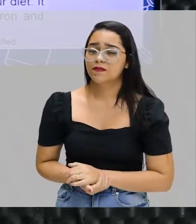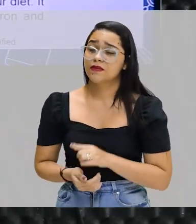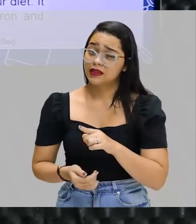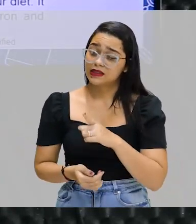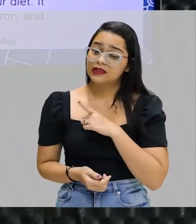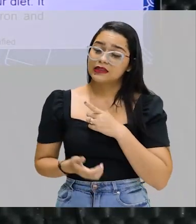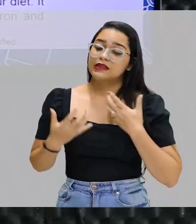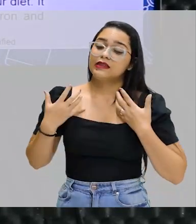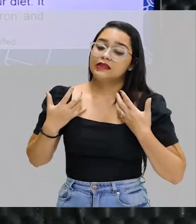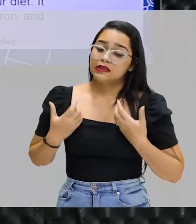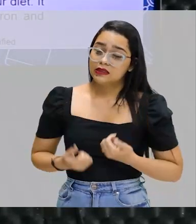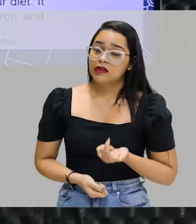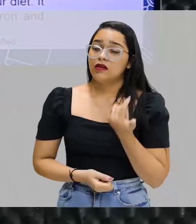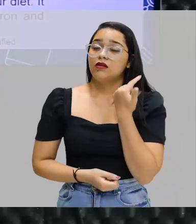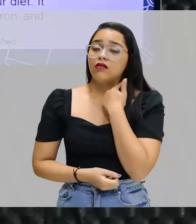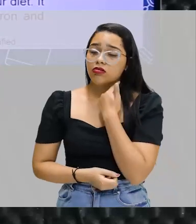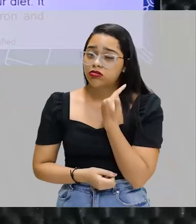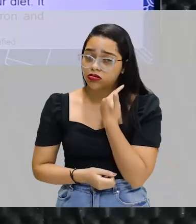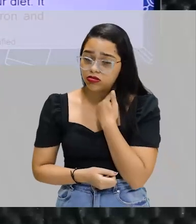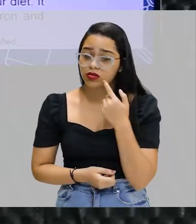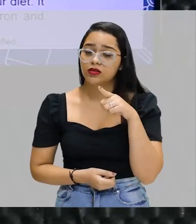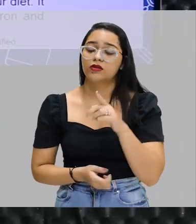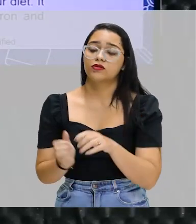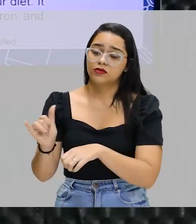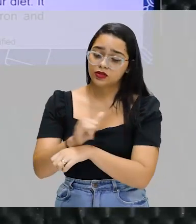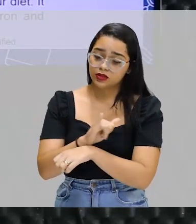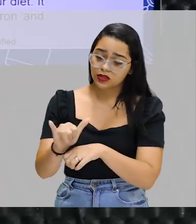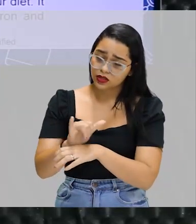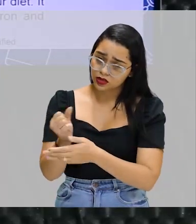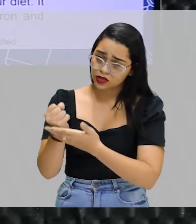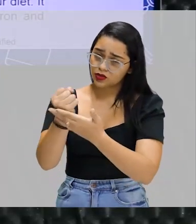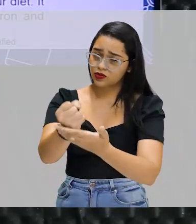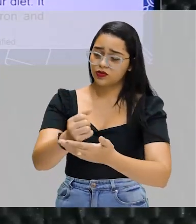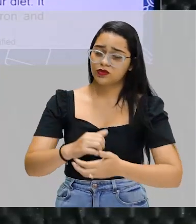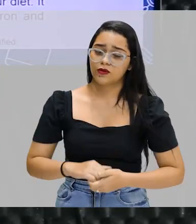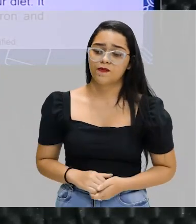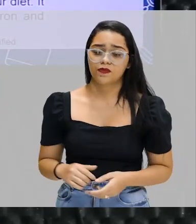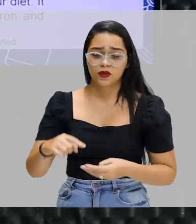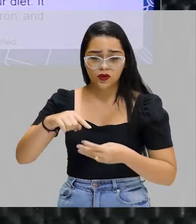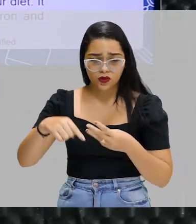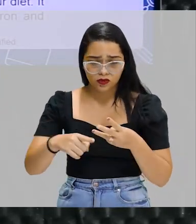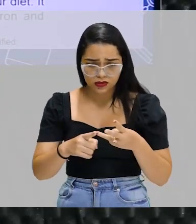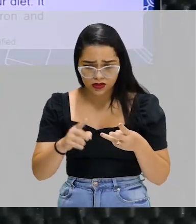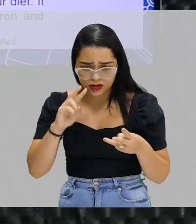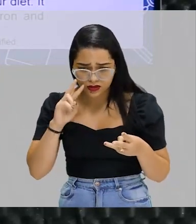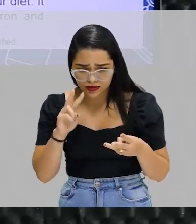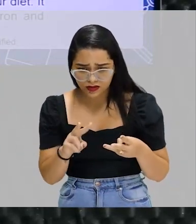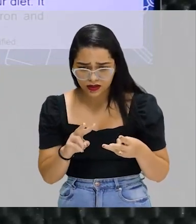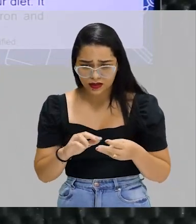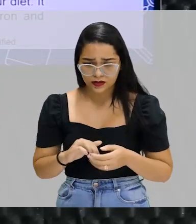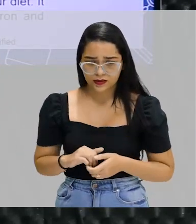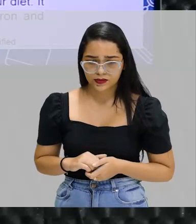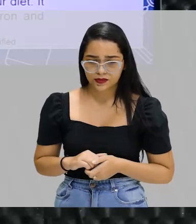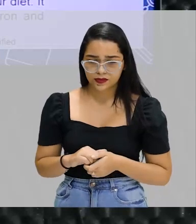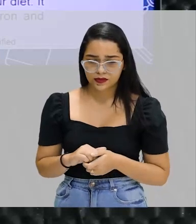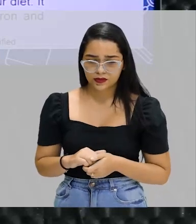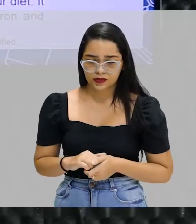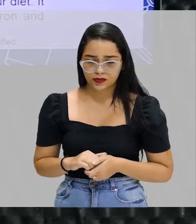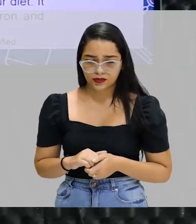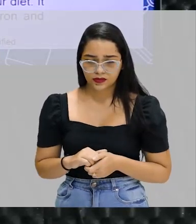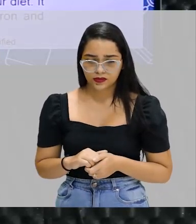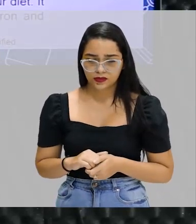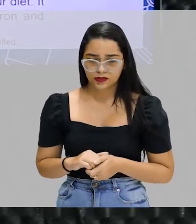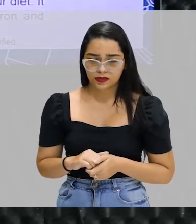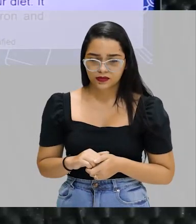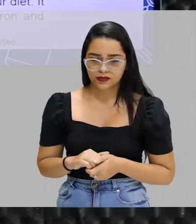um processo cansativo. Então, as estratégias te ajudam nisso. Chegamos no terceiro parágrafo. Olha o terceiro parágrafo.